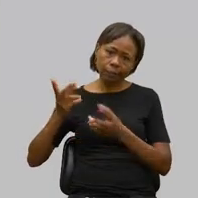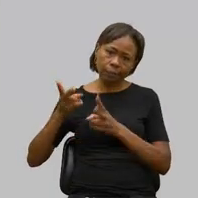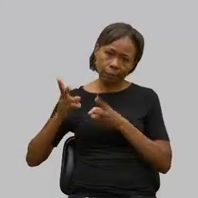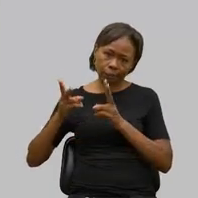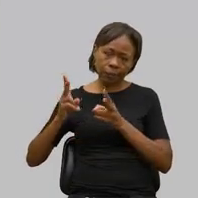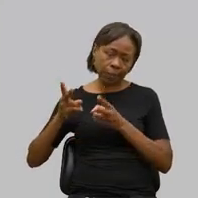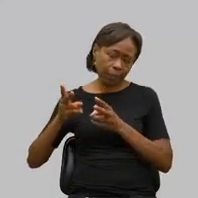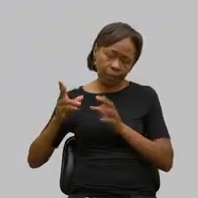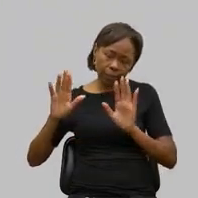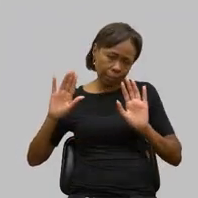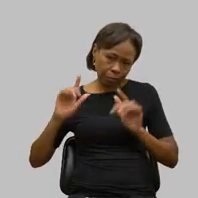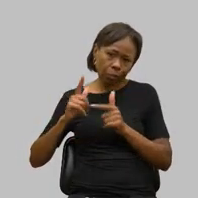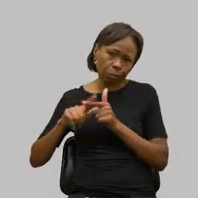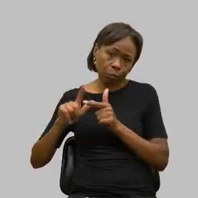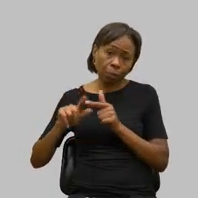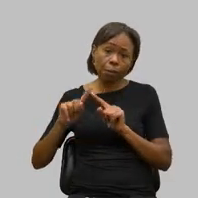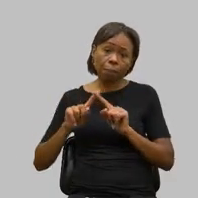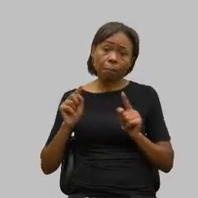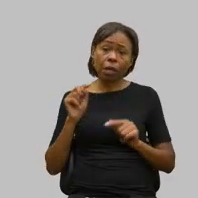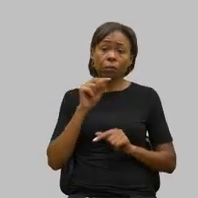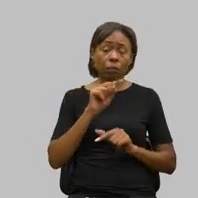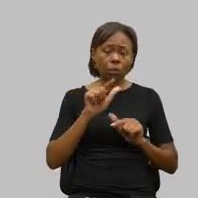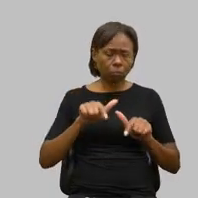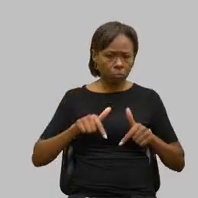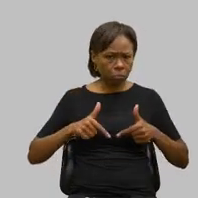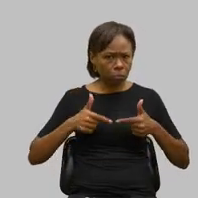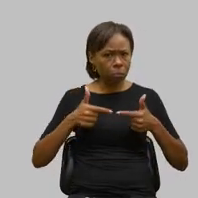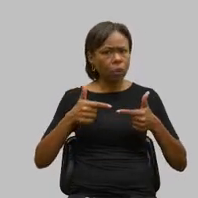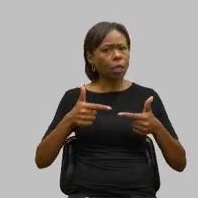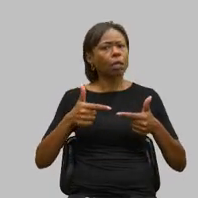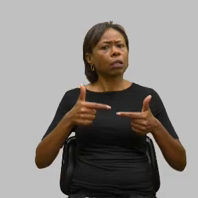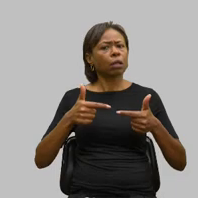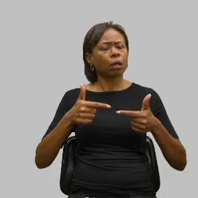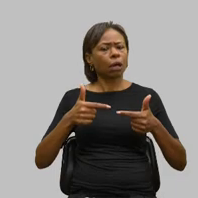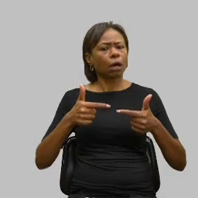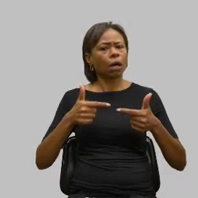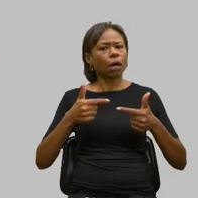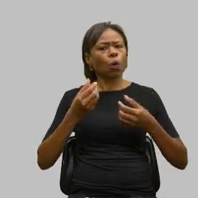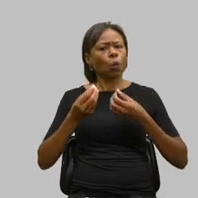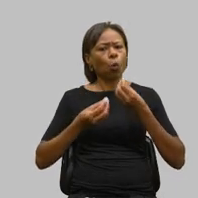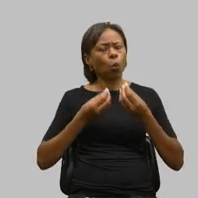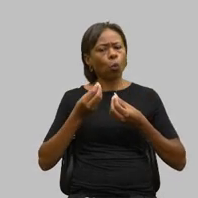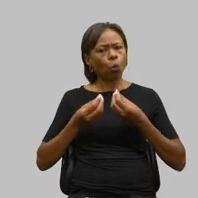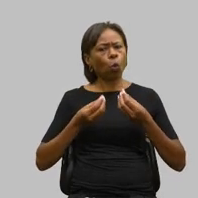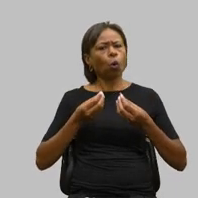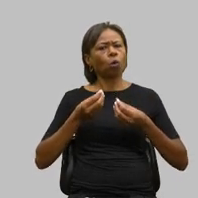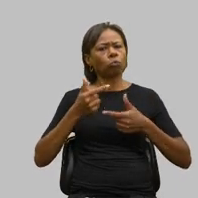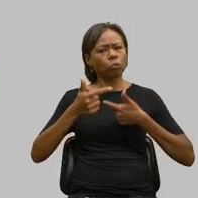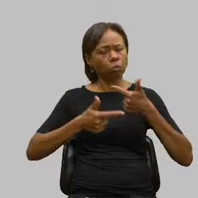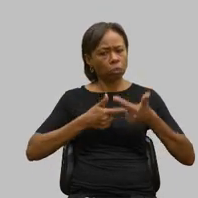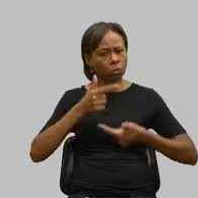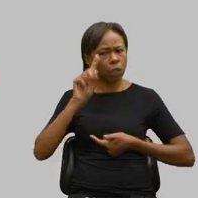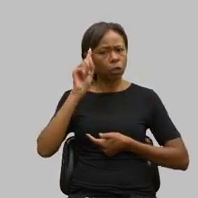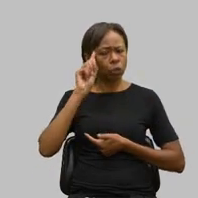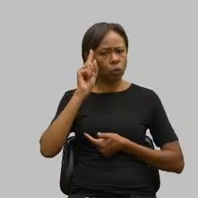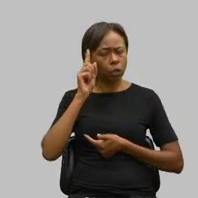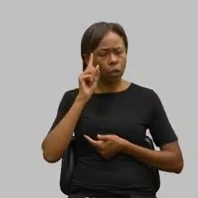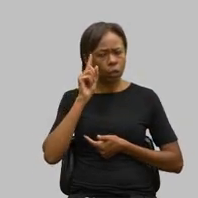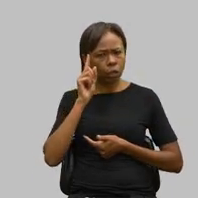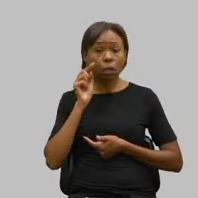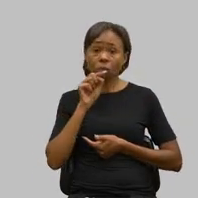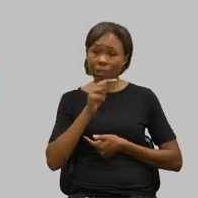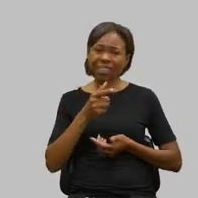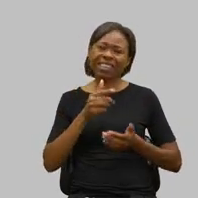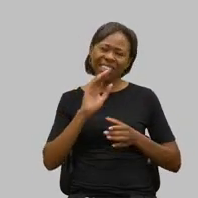sempre ter. Mas a sua destreza e a sua forma de lidar com as situações no dia a dia, é lógico, como você já esteve na